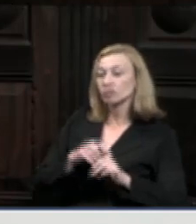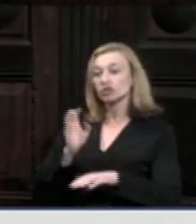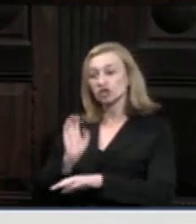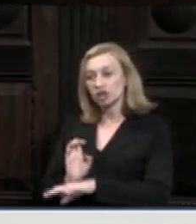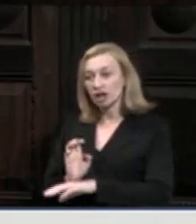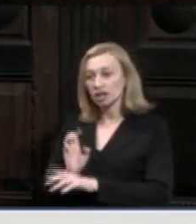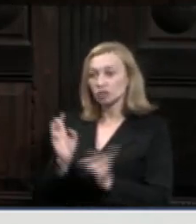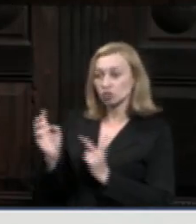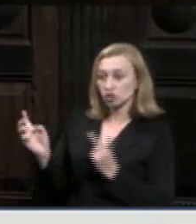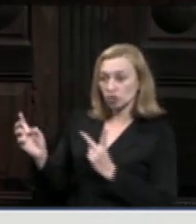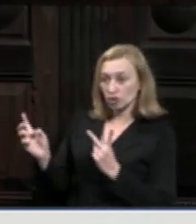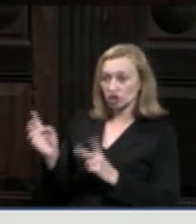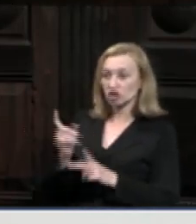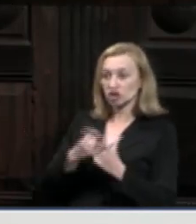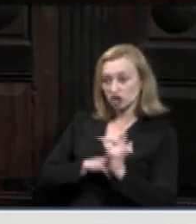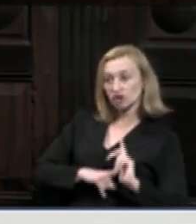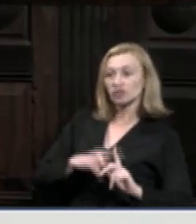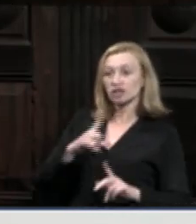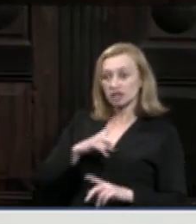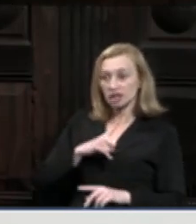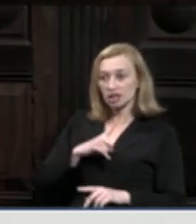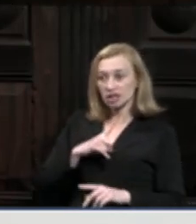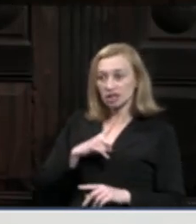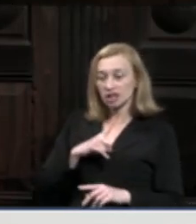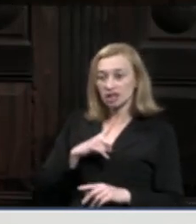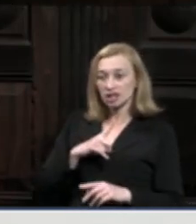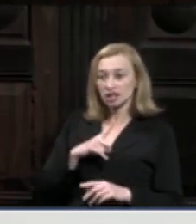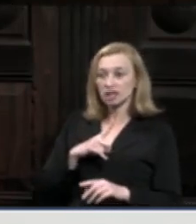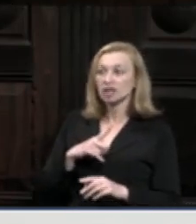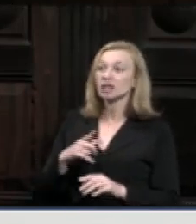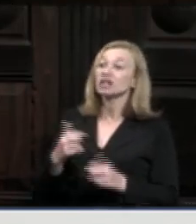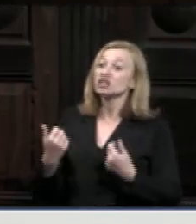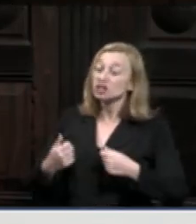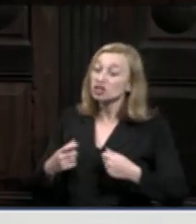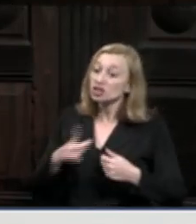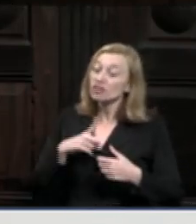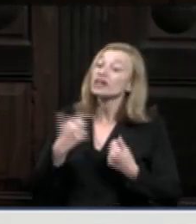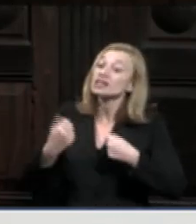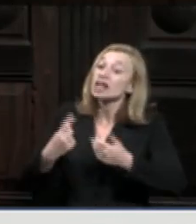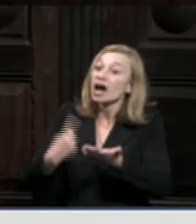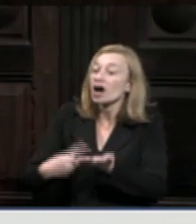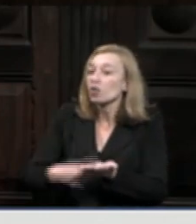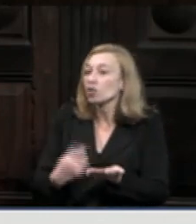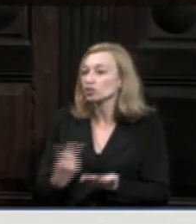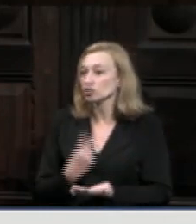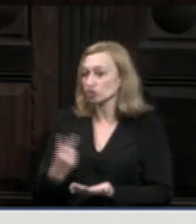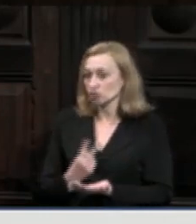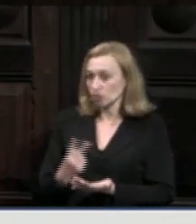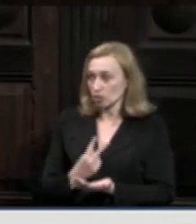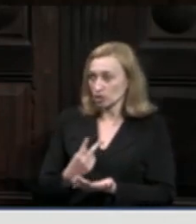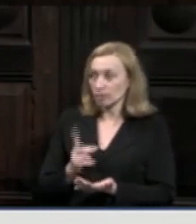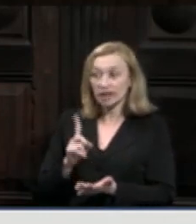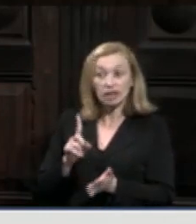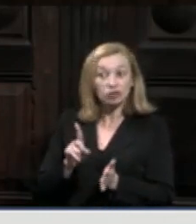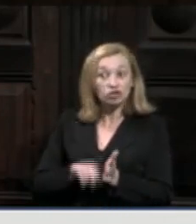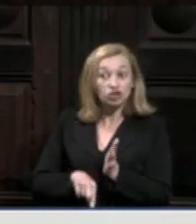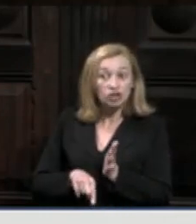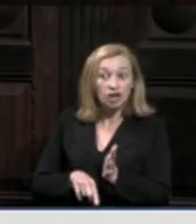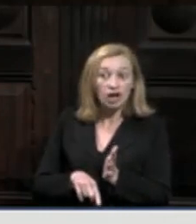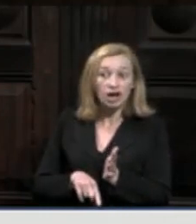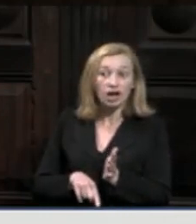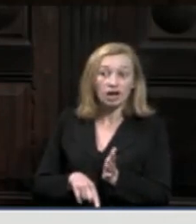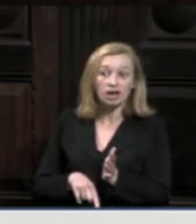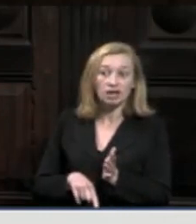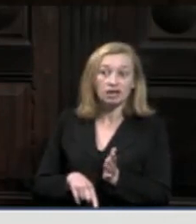Estado, que houvesse o encontro das contas. Era só isso que se queria. Mas não. O que se